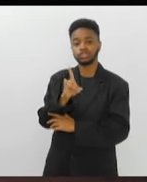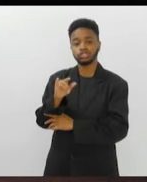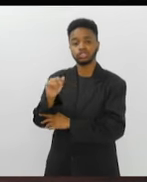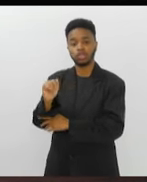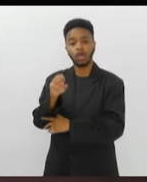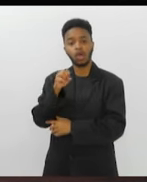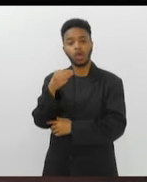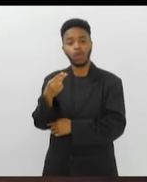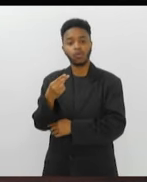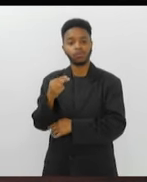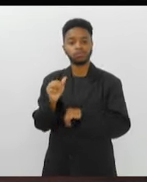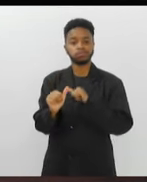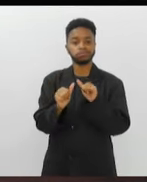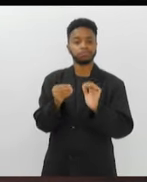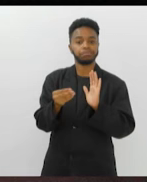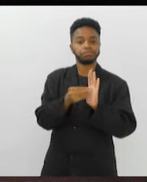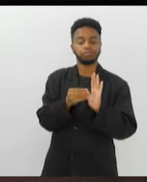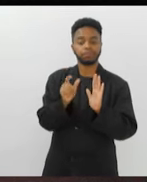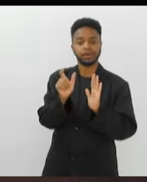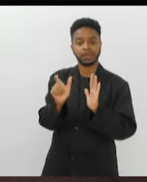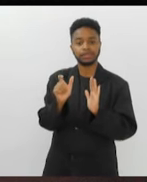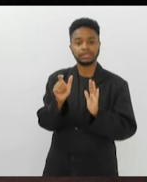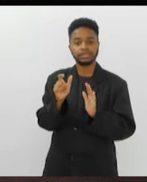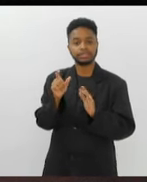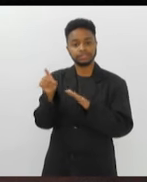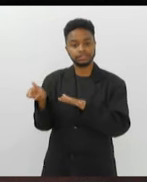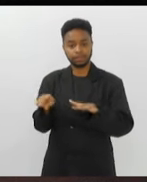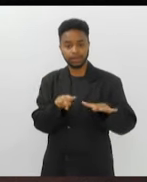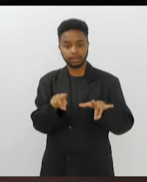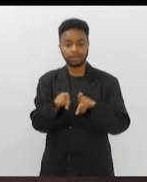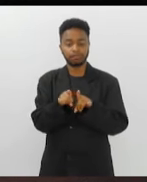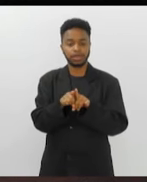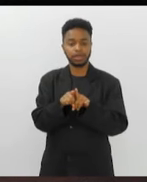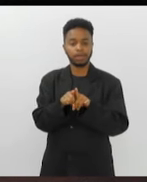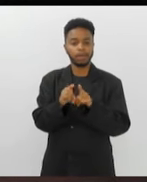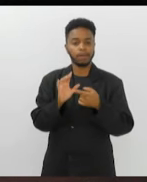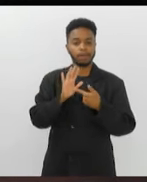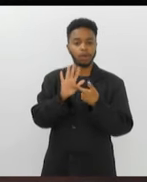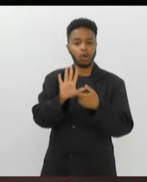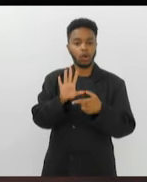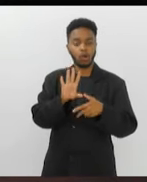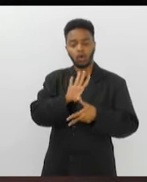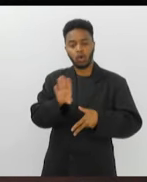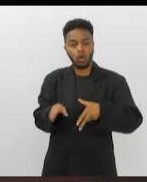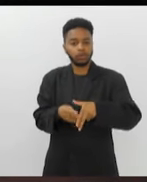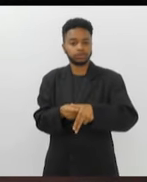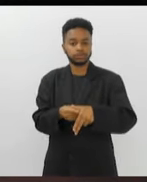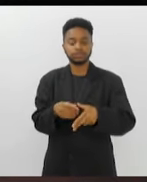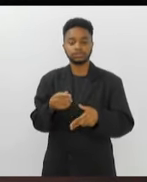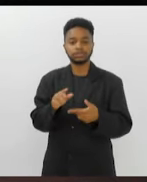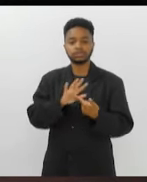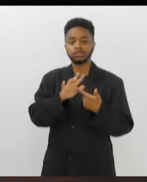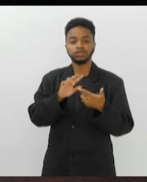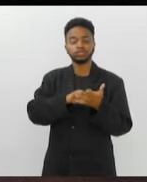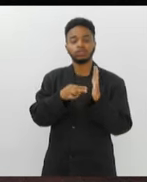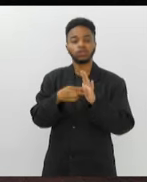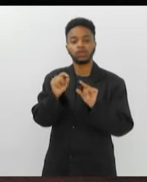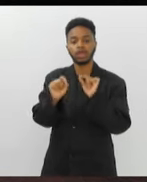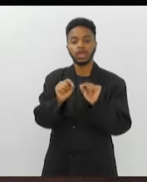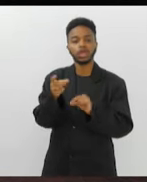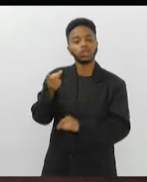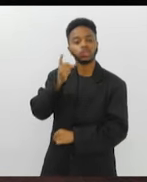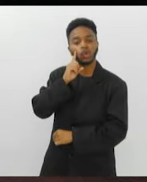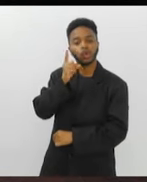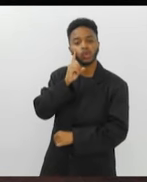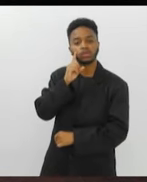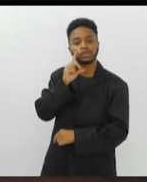colocar a semana e no flash um escândalo de corrupção, é a cada dia, a cada